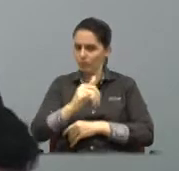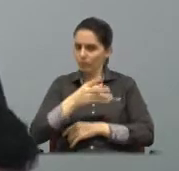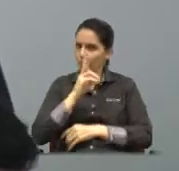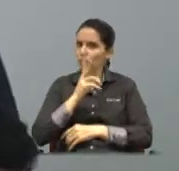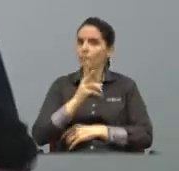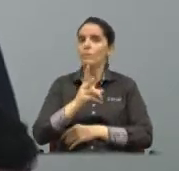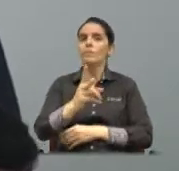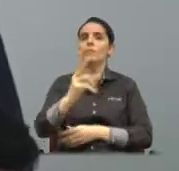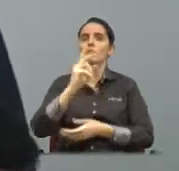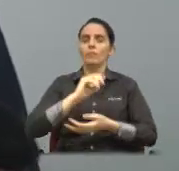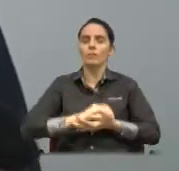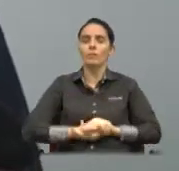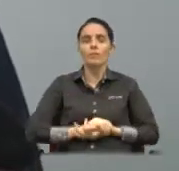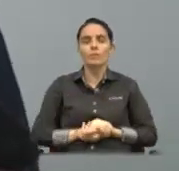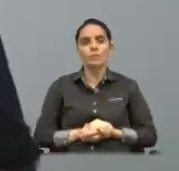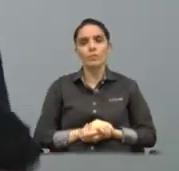igreja.